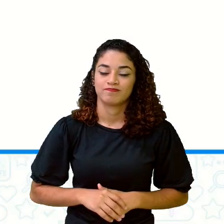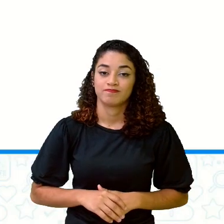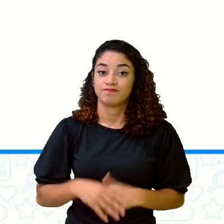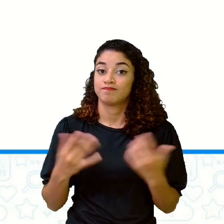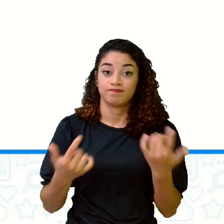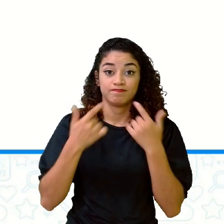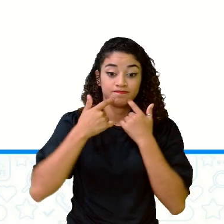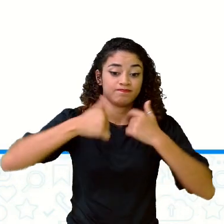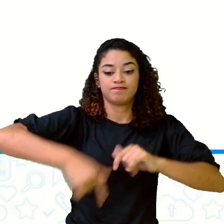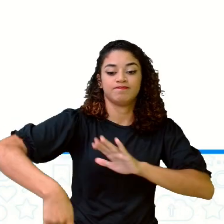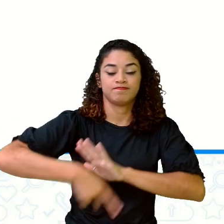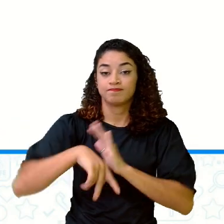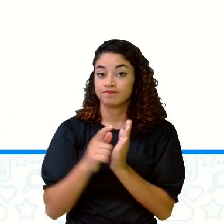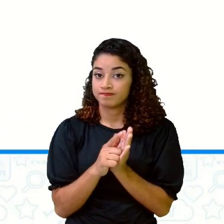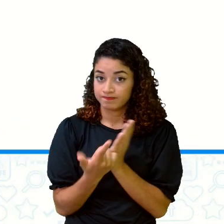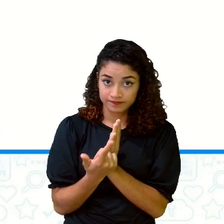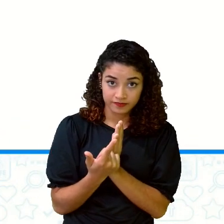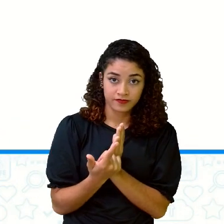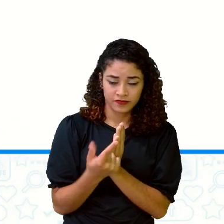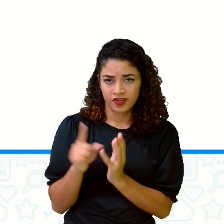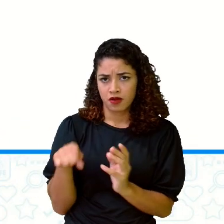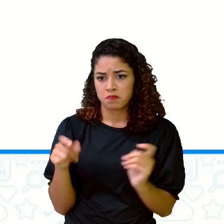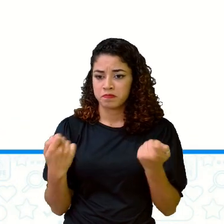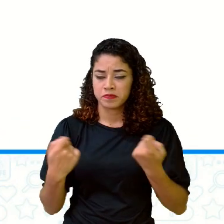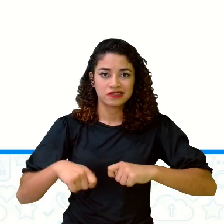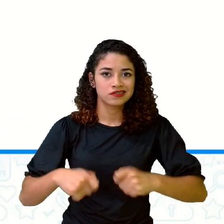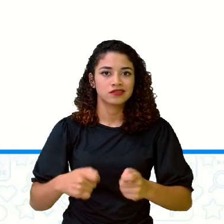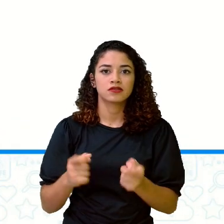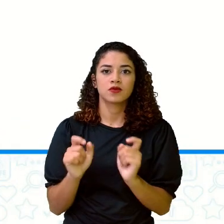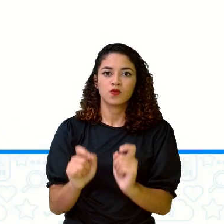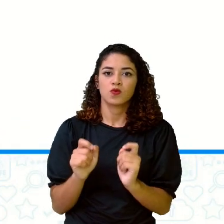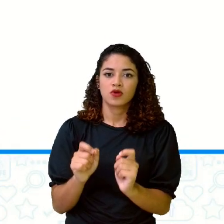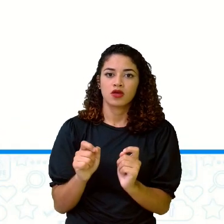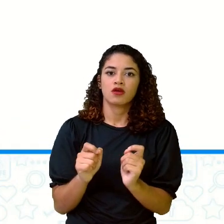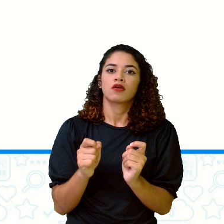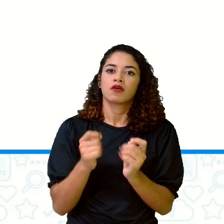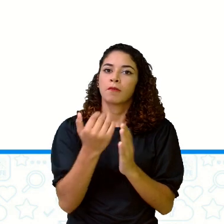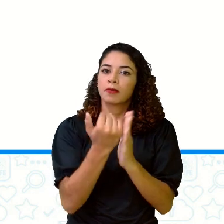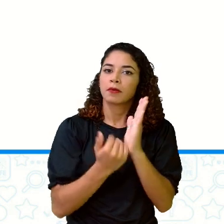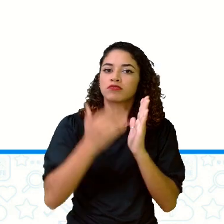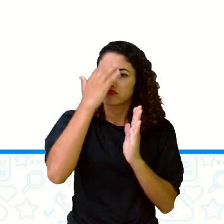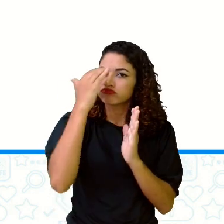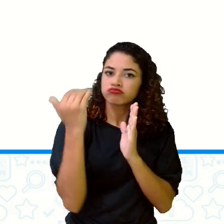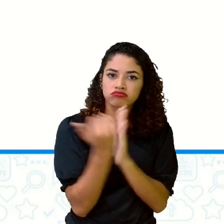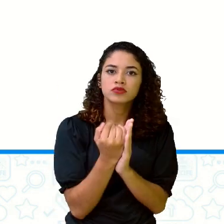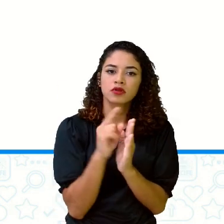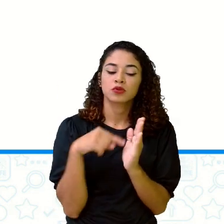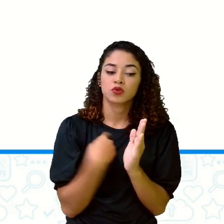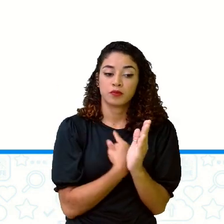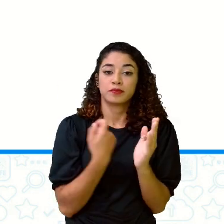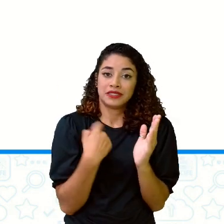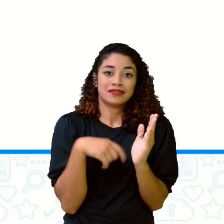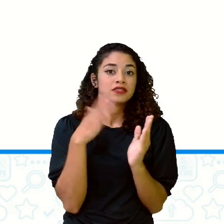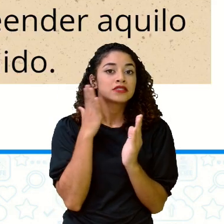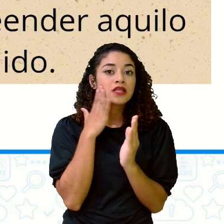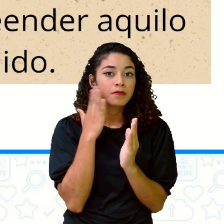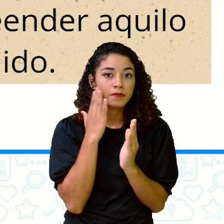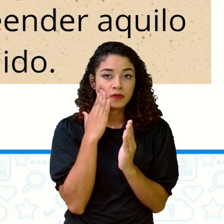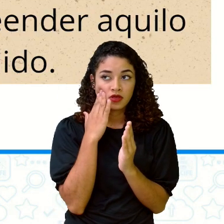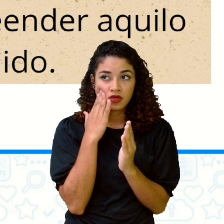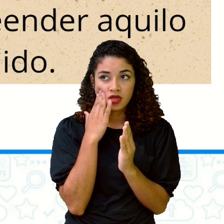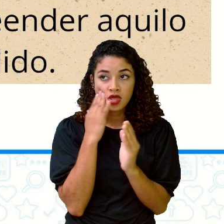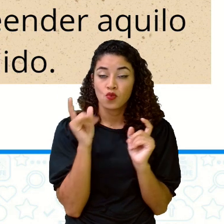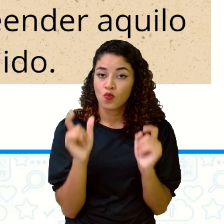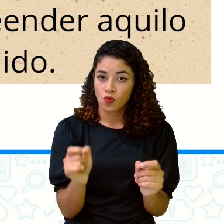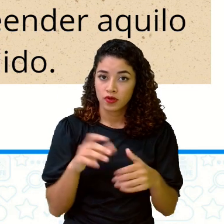a linguagem, jornalística, deve, seguir, alguns, preceitos, aí, a se baseia, aí, em alguns, são